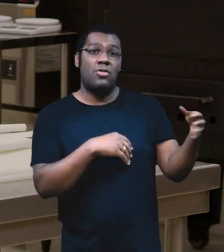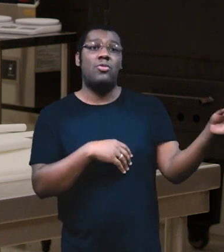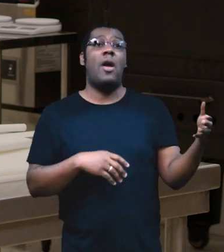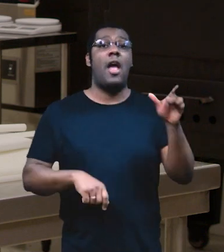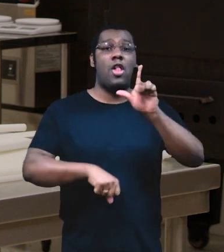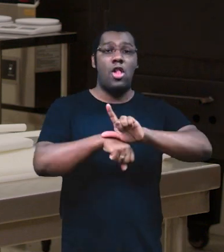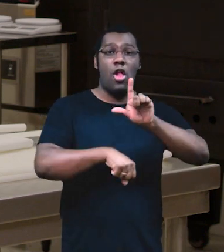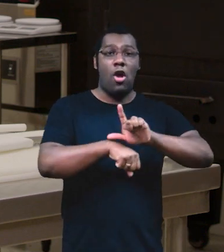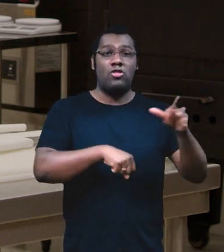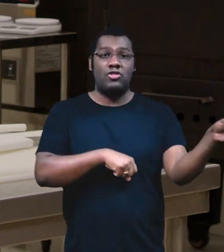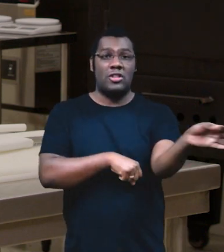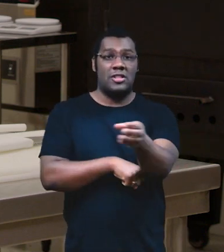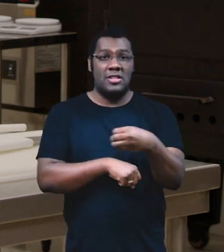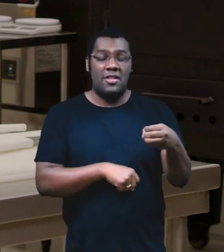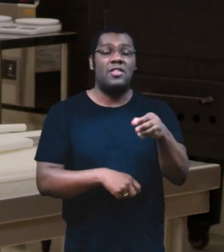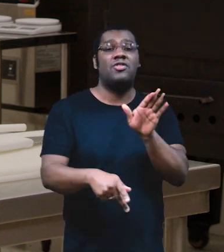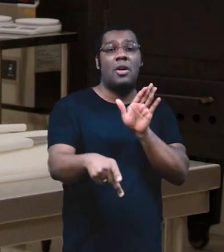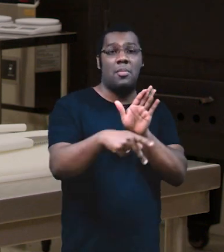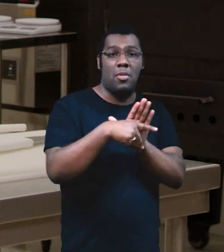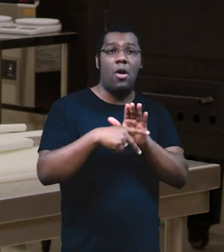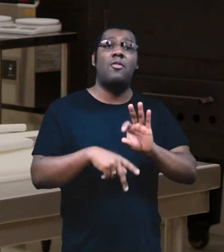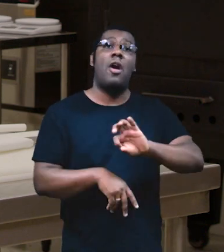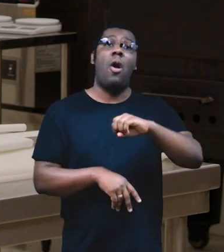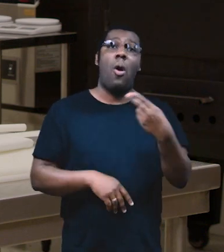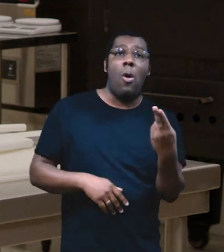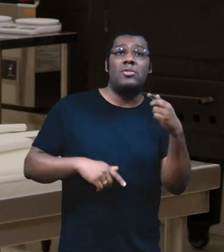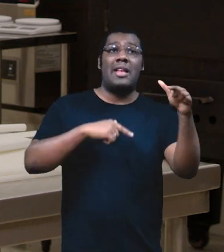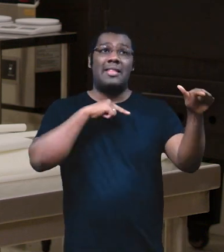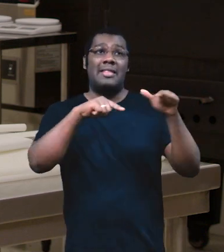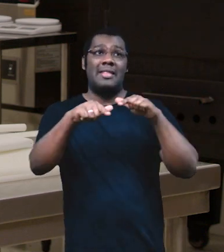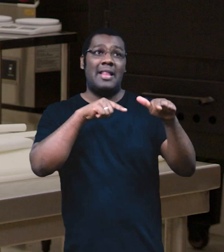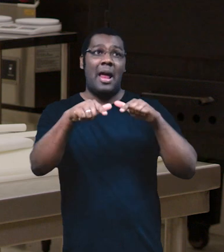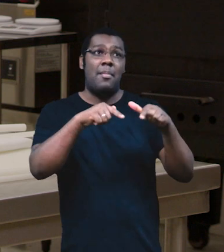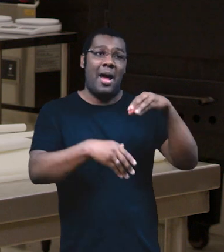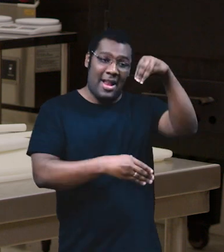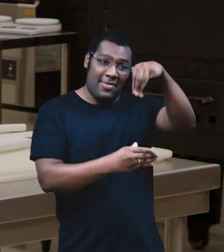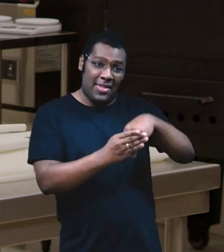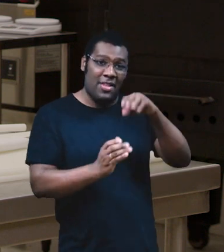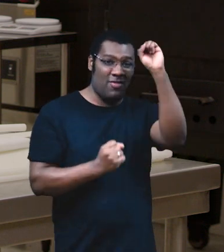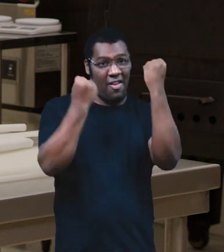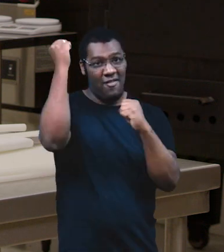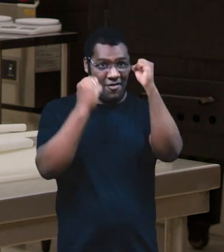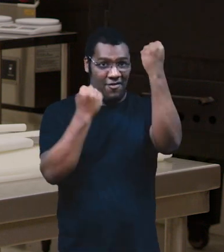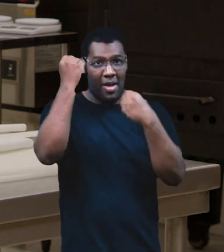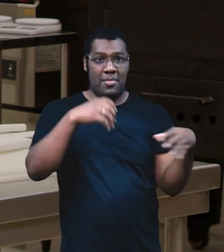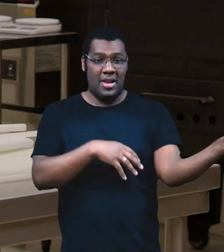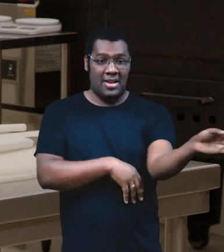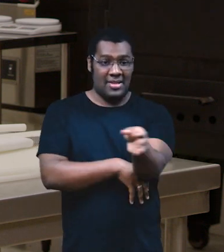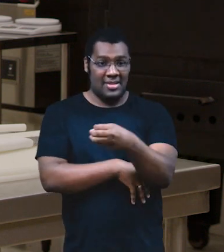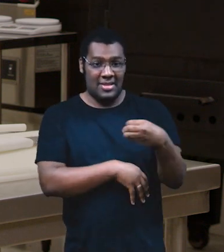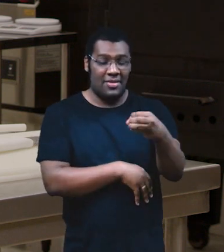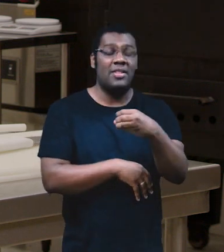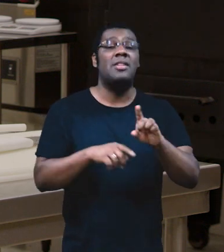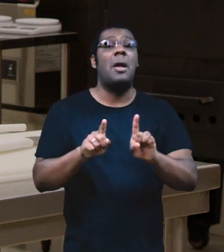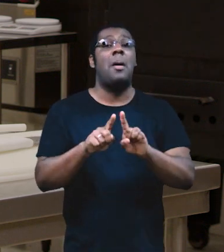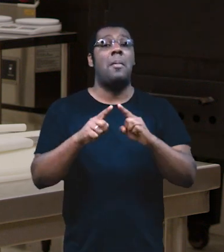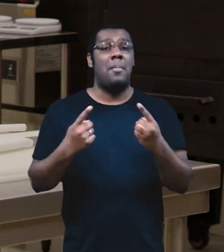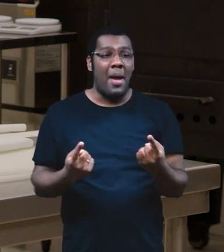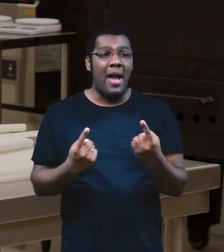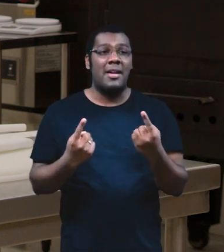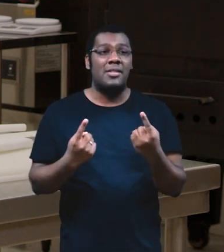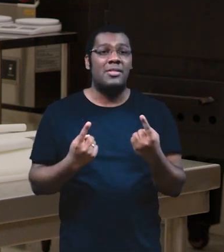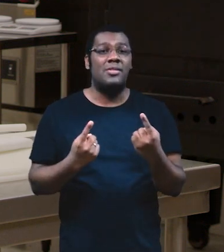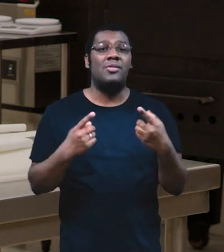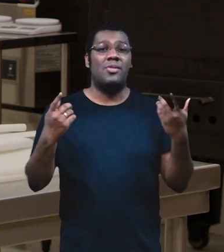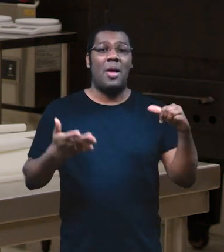outras qualificações, com outras especializações, mas aqui foi só o ponto inicial para abrir aí portas, né? Em termos de análise,